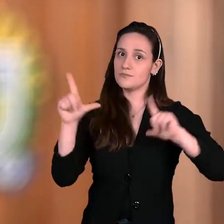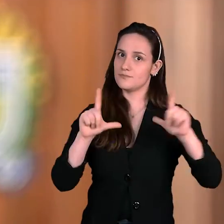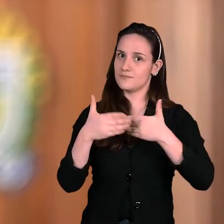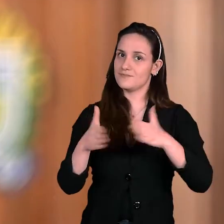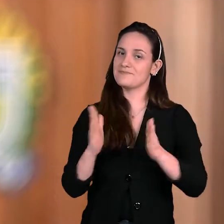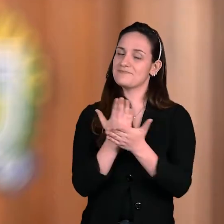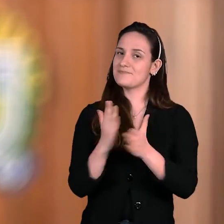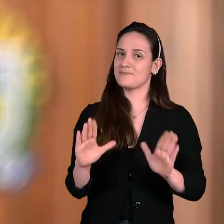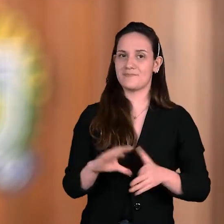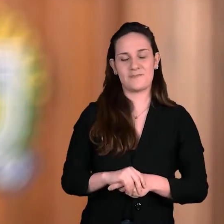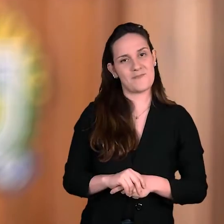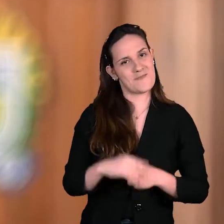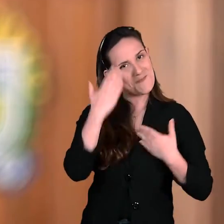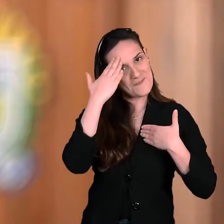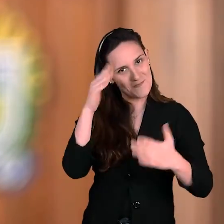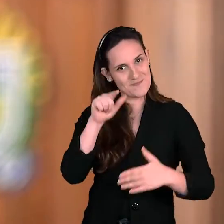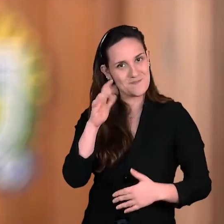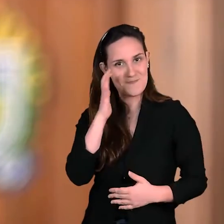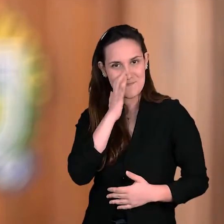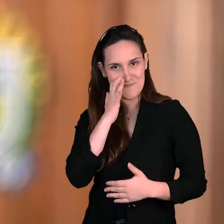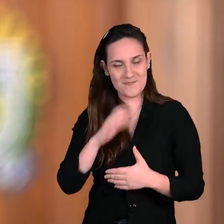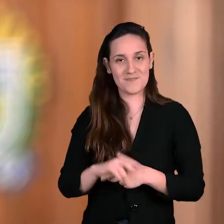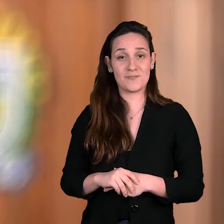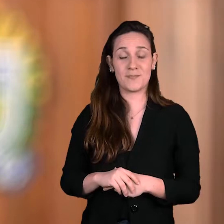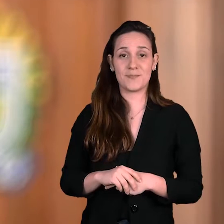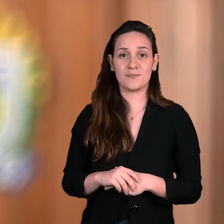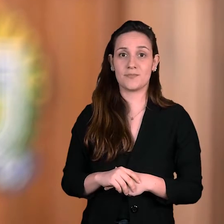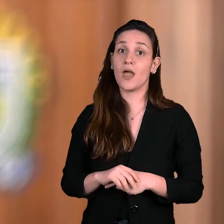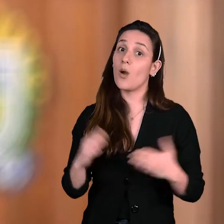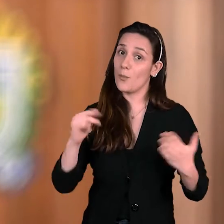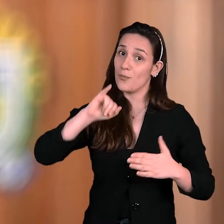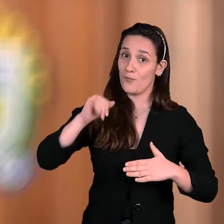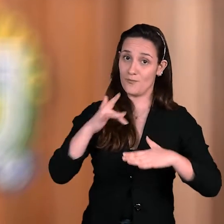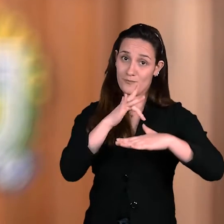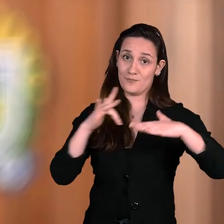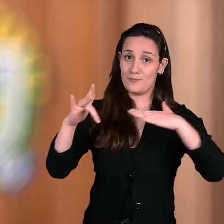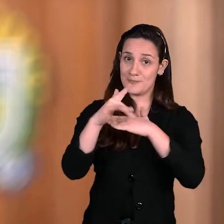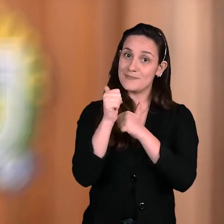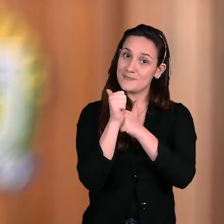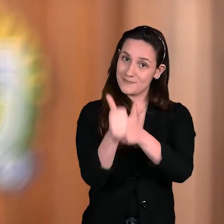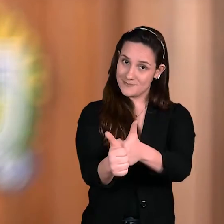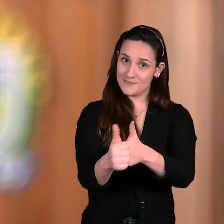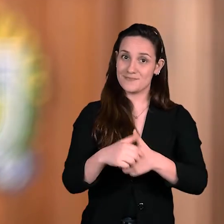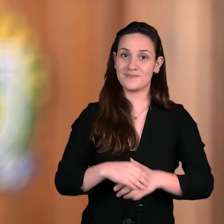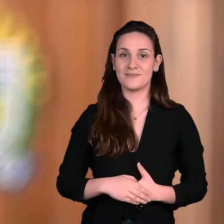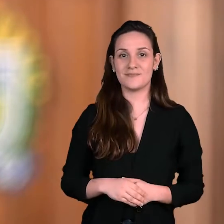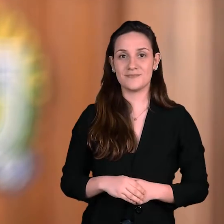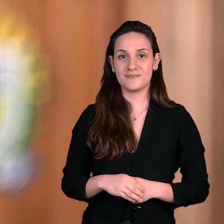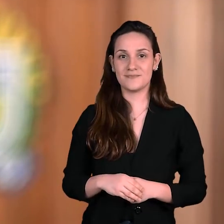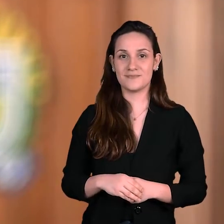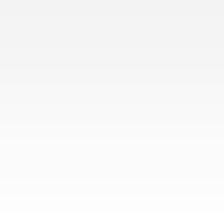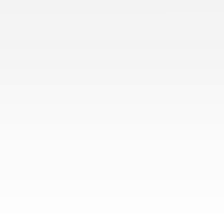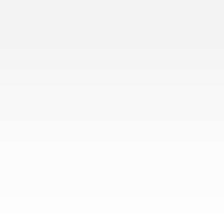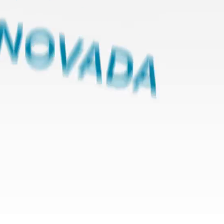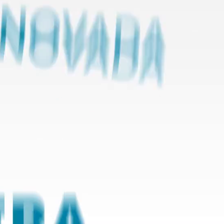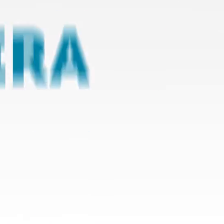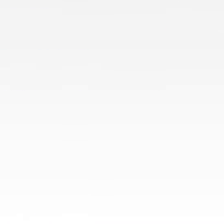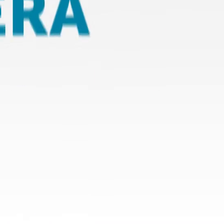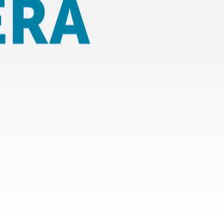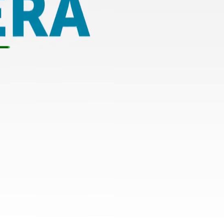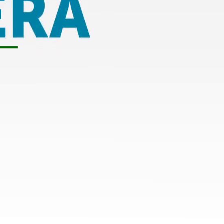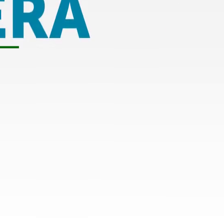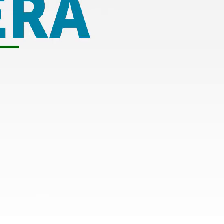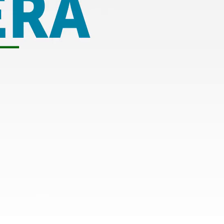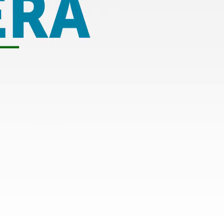O programa TV Aberta fica por aqui. Obrigada pela sua companhia. Aproveite e siga nossas mídias sociais.